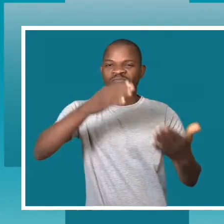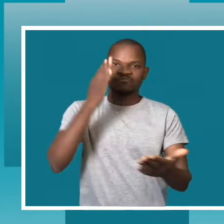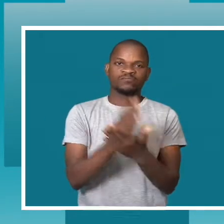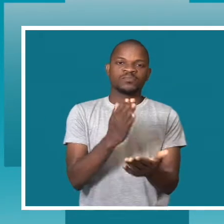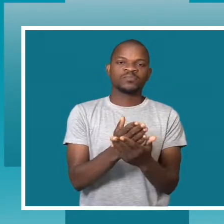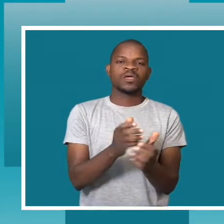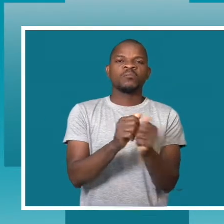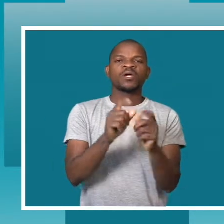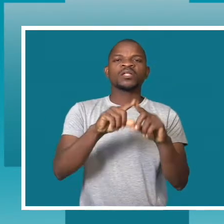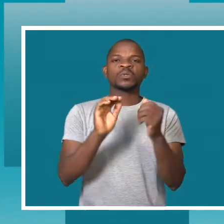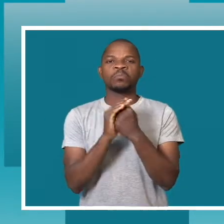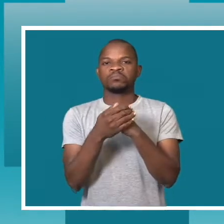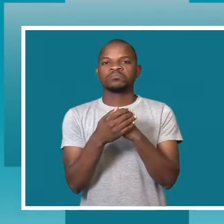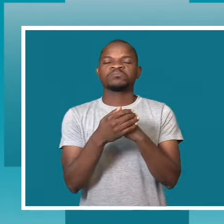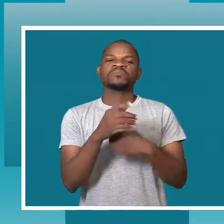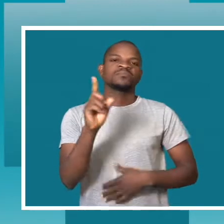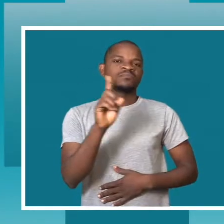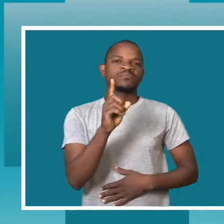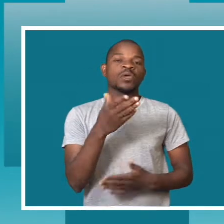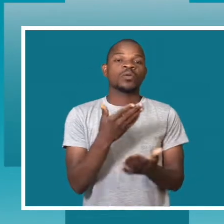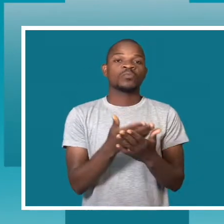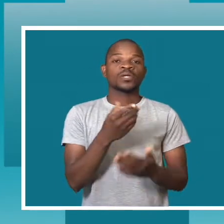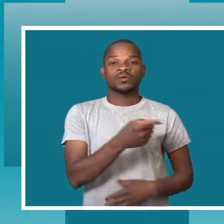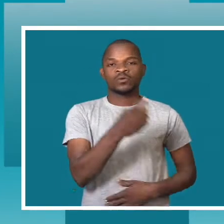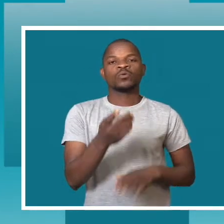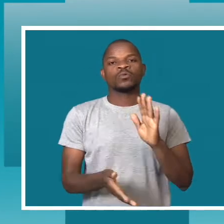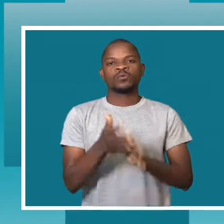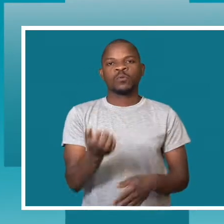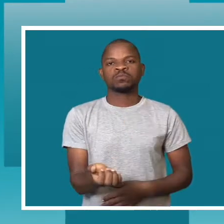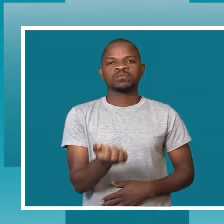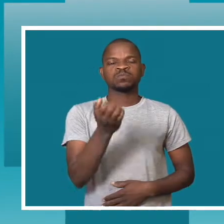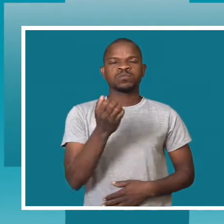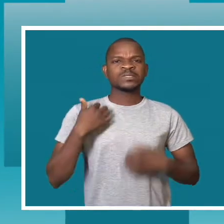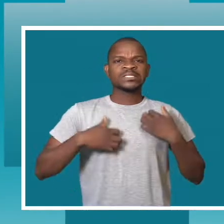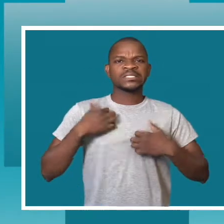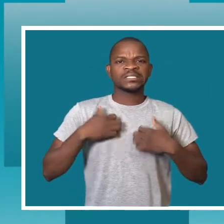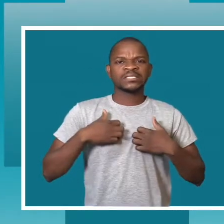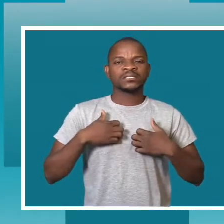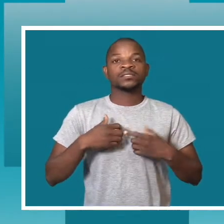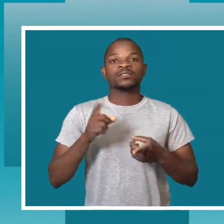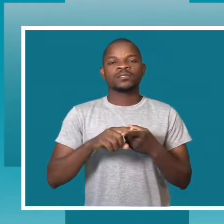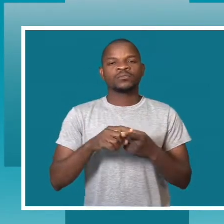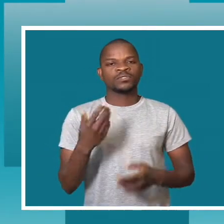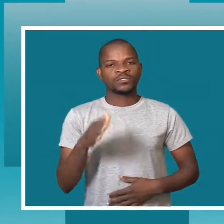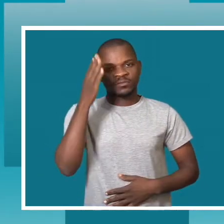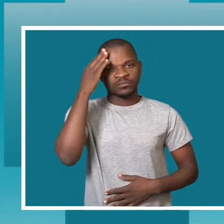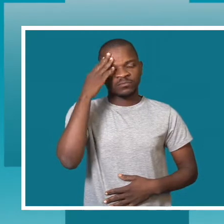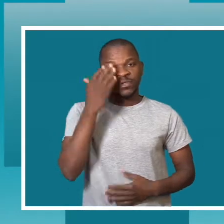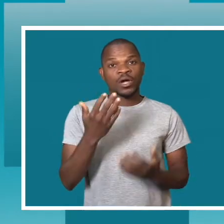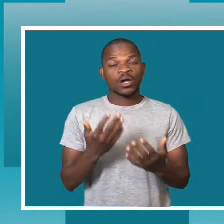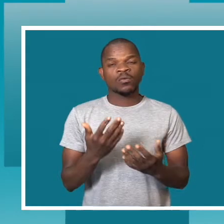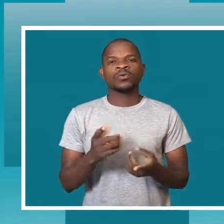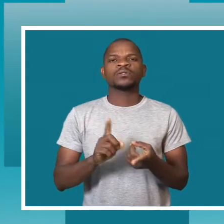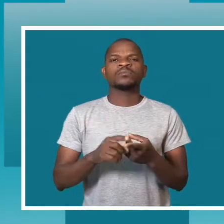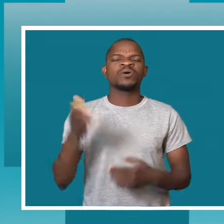Eu acho que já não deve existir o tabu para essa idade, porque elas vão crescendo curiosidade. Sabemos que atualmente,